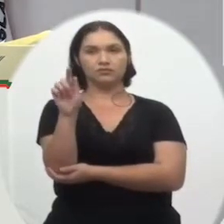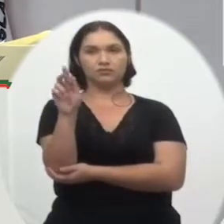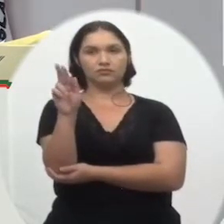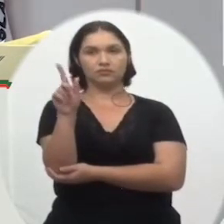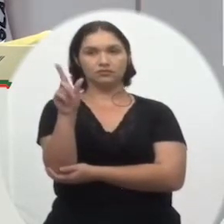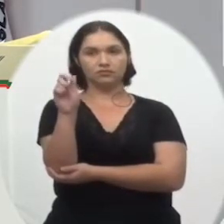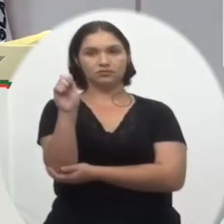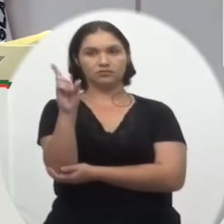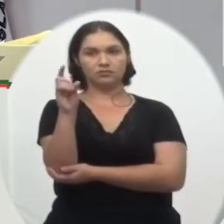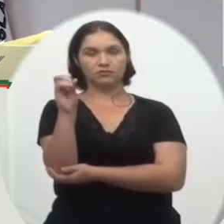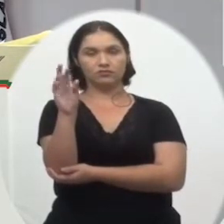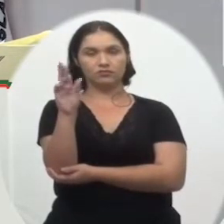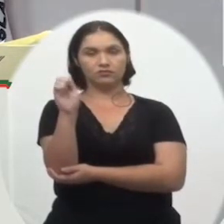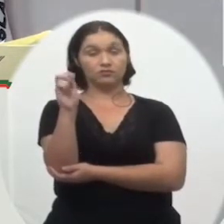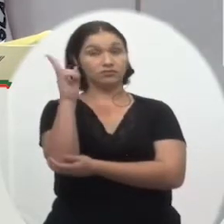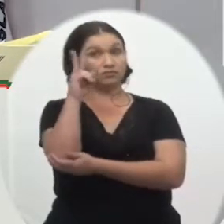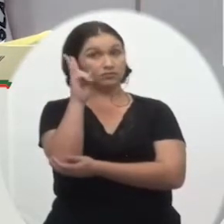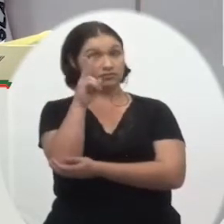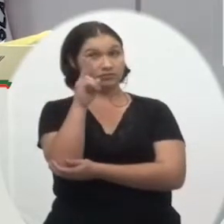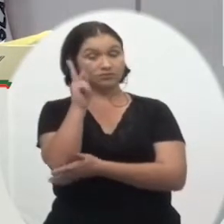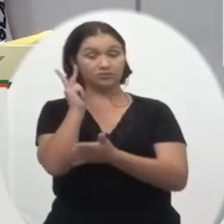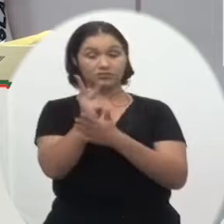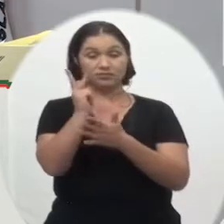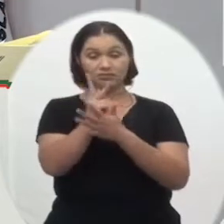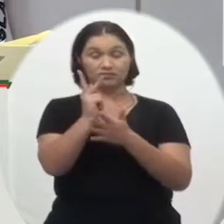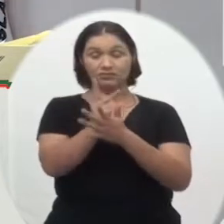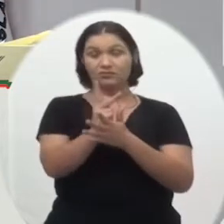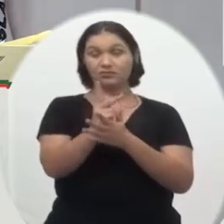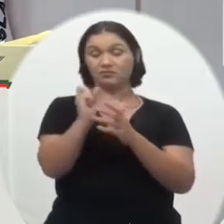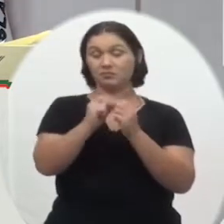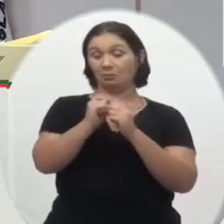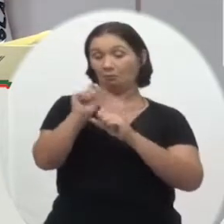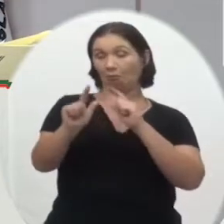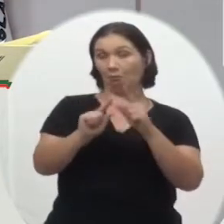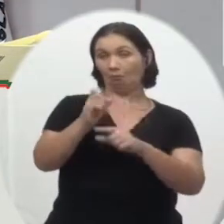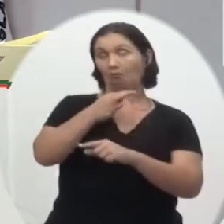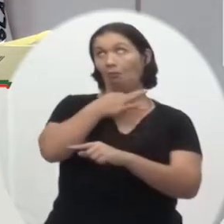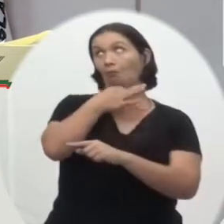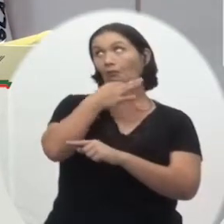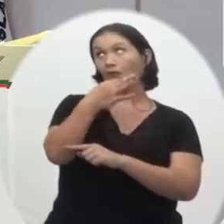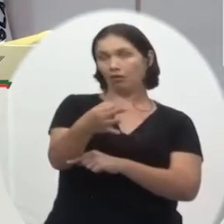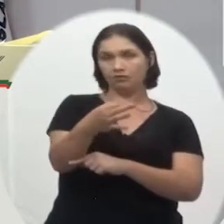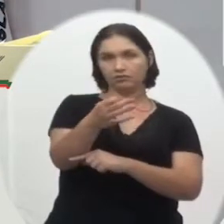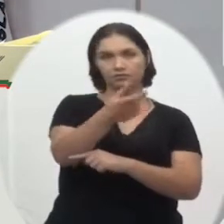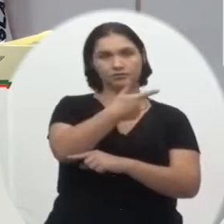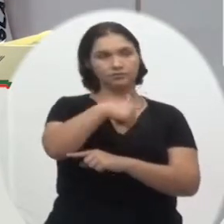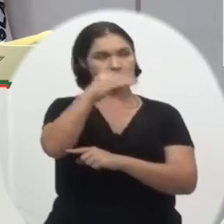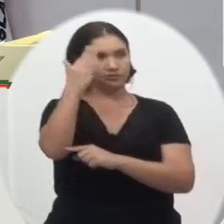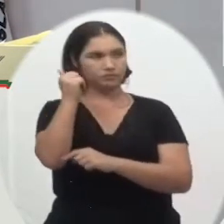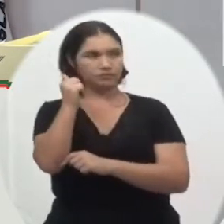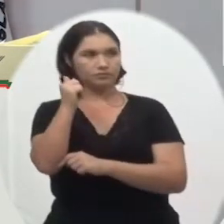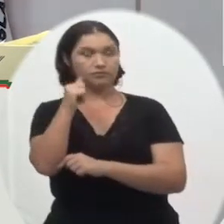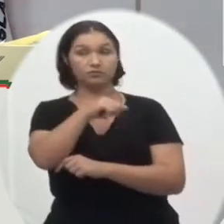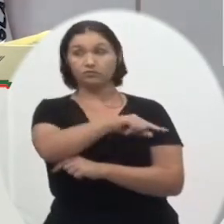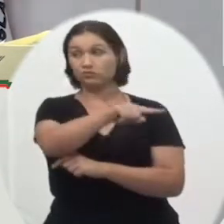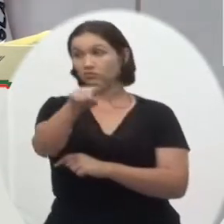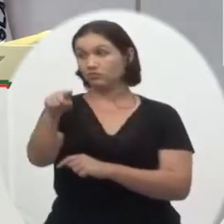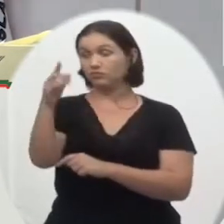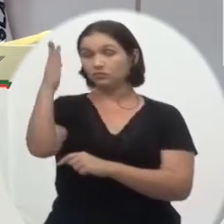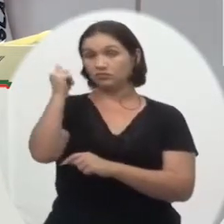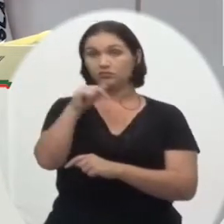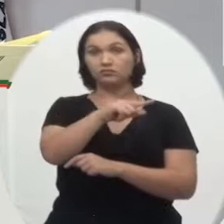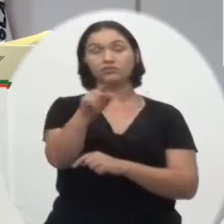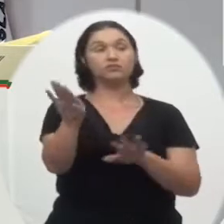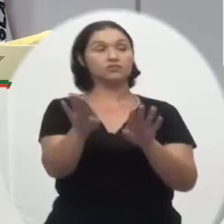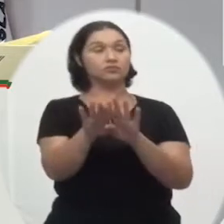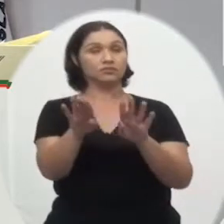cidade de Criciúma. Isso é inegável pelo entendimento de todos que aqui estão. Isso é inegável. Não há como questionar